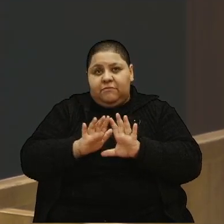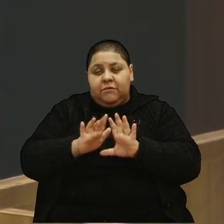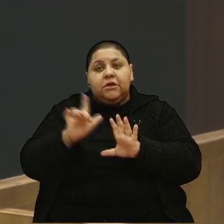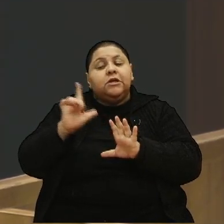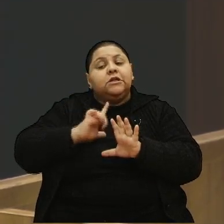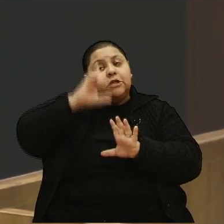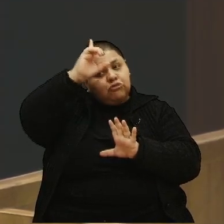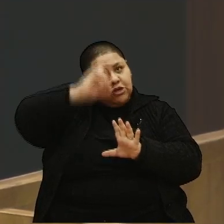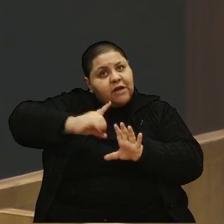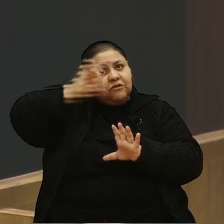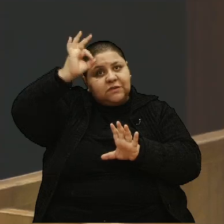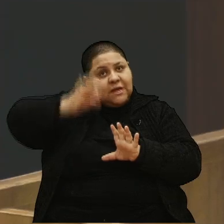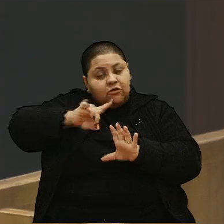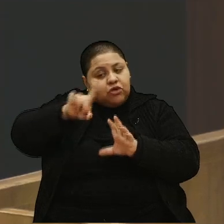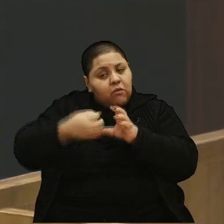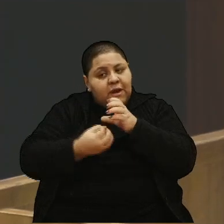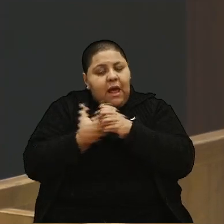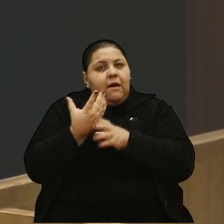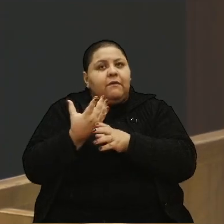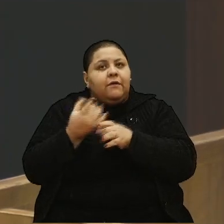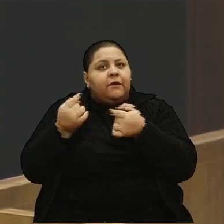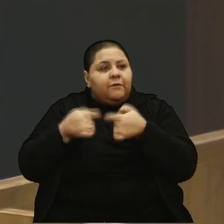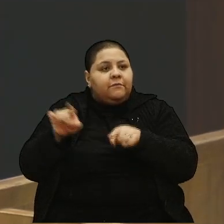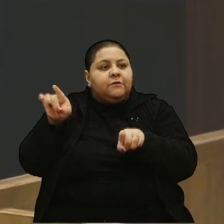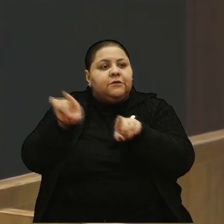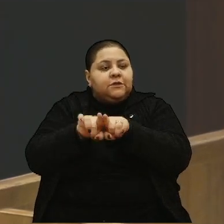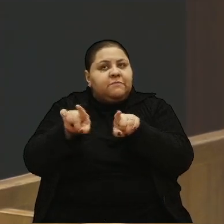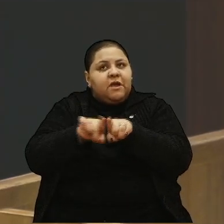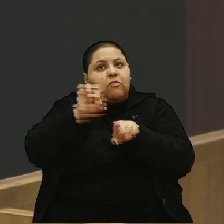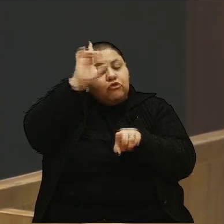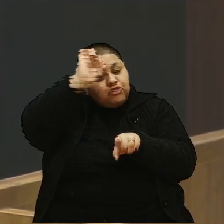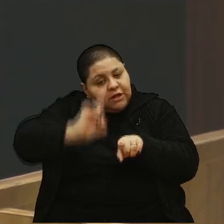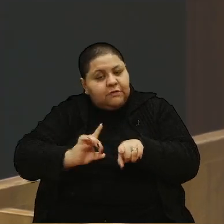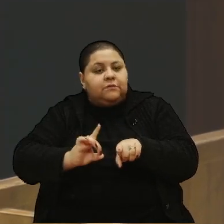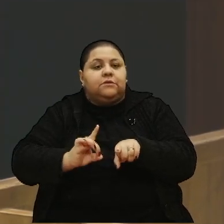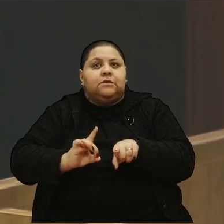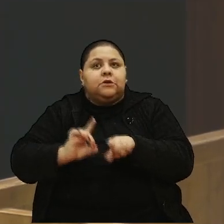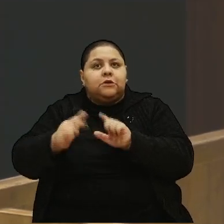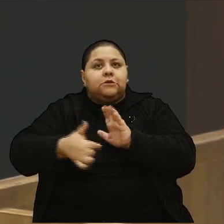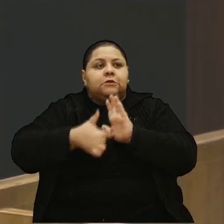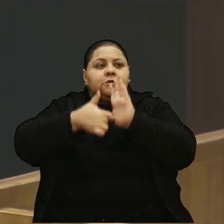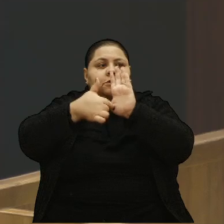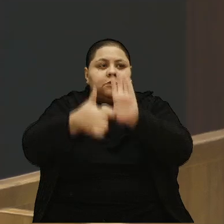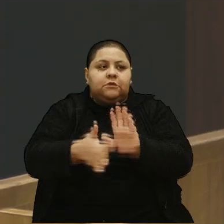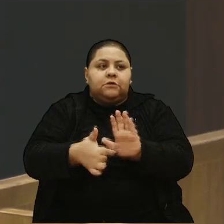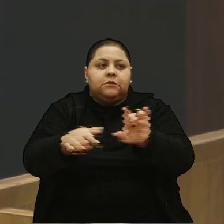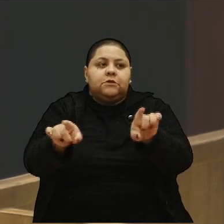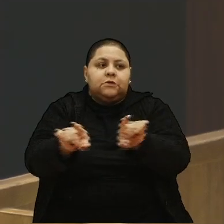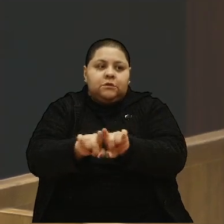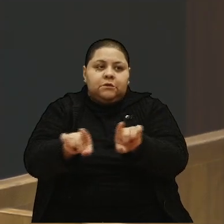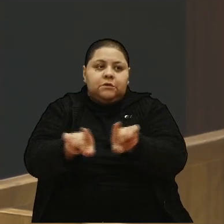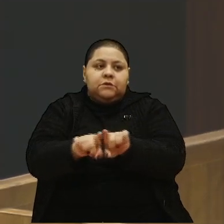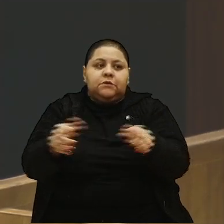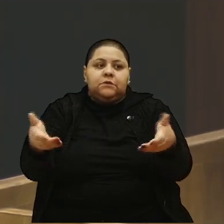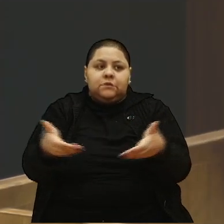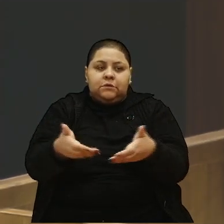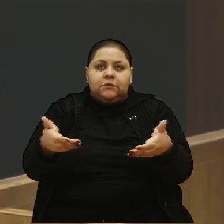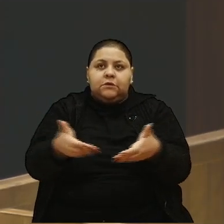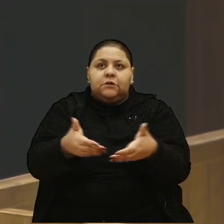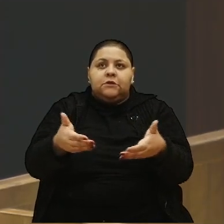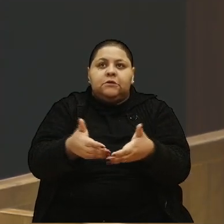tem o direito dela de não implementar. Mas eu também tenho o meu direito de apresentar uma oportunidade de melhoria que seja